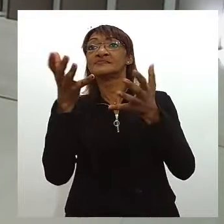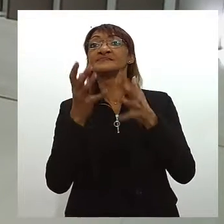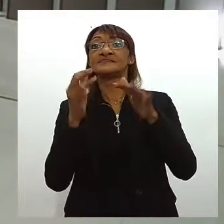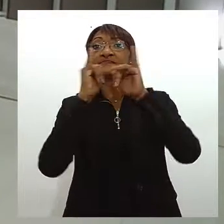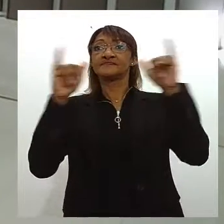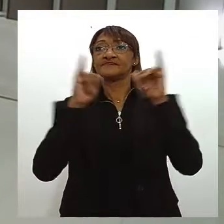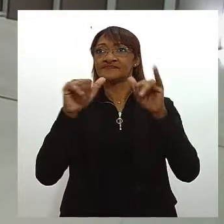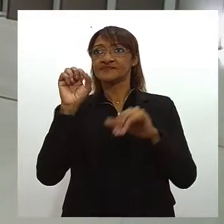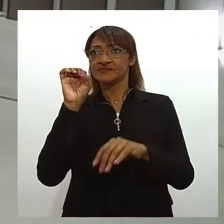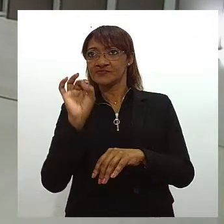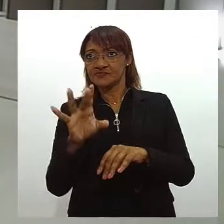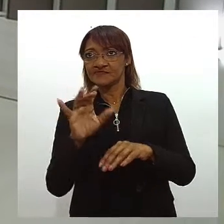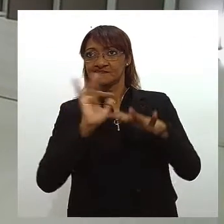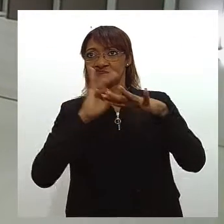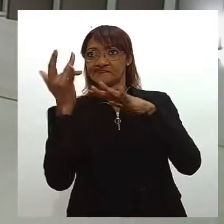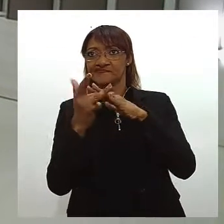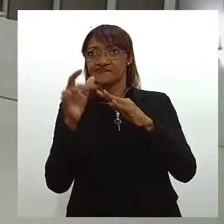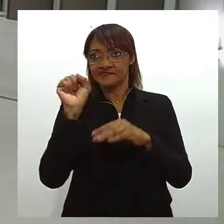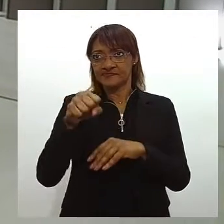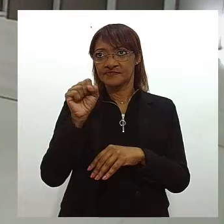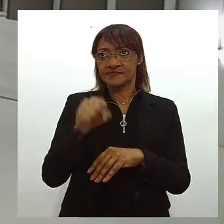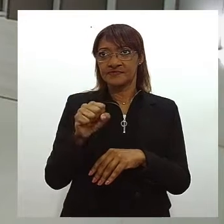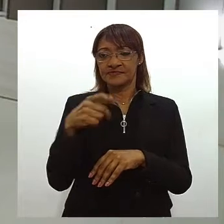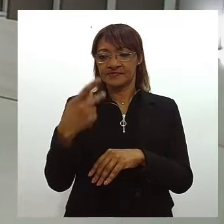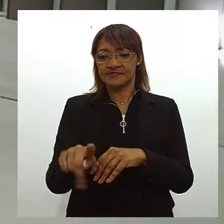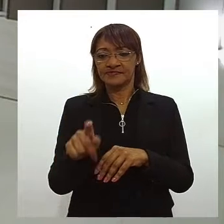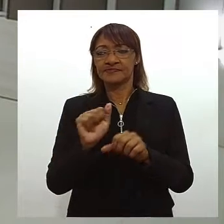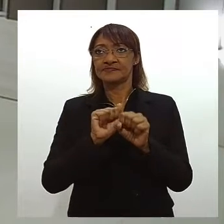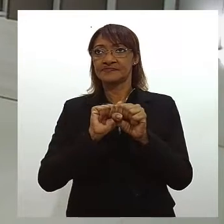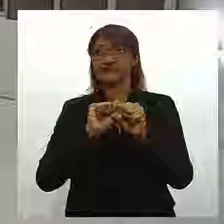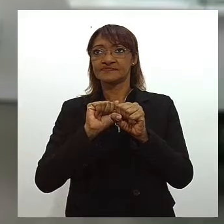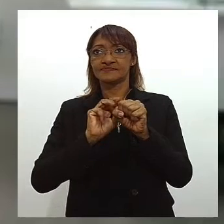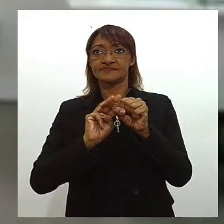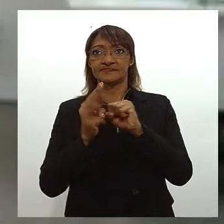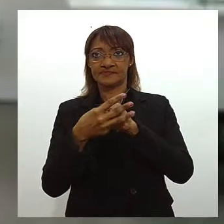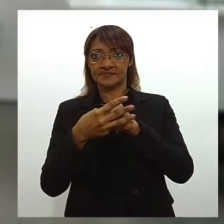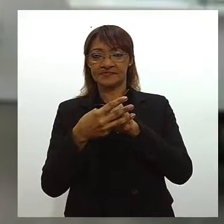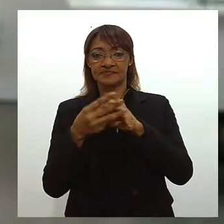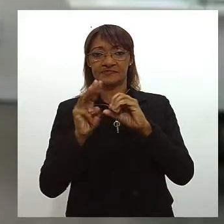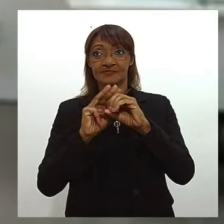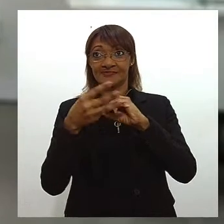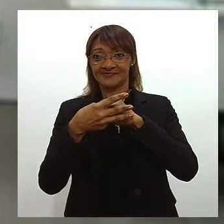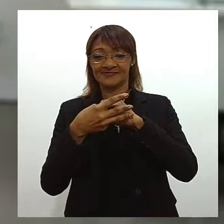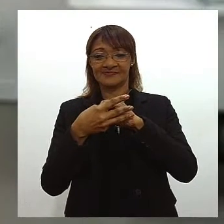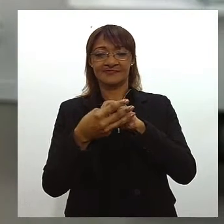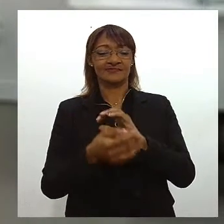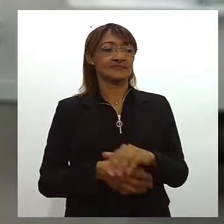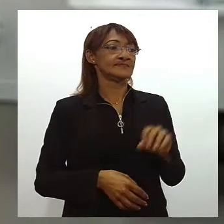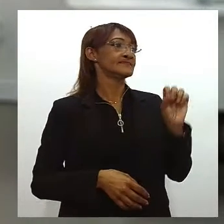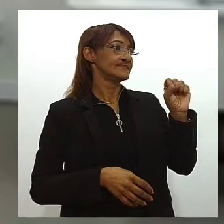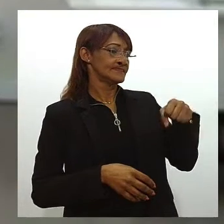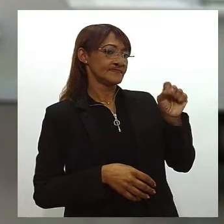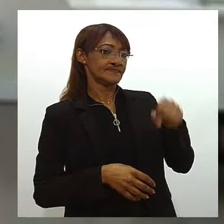só acessar as redes sociais da Agência de Notícias da Lese, não é mesmo? Isso, acessa nosso